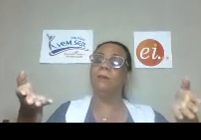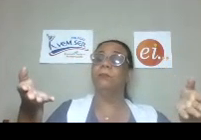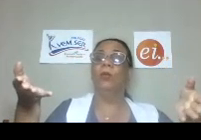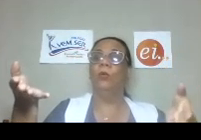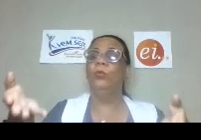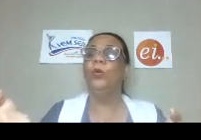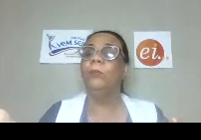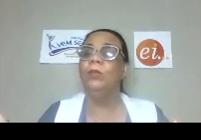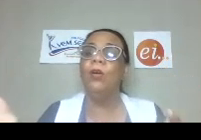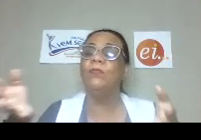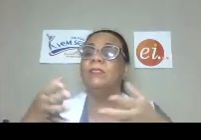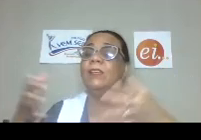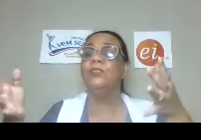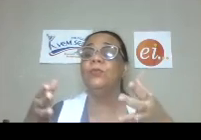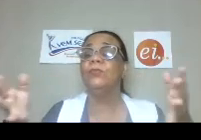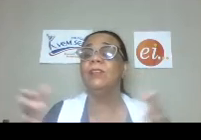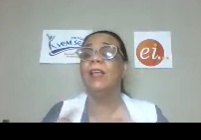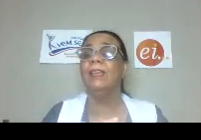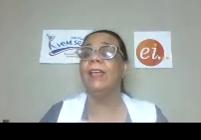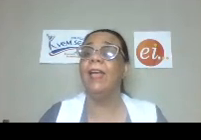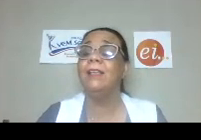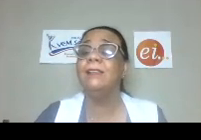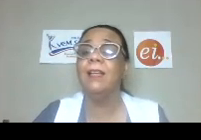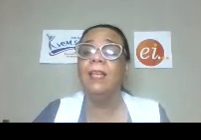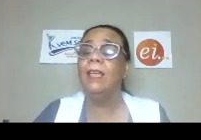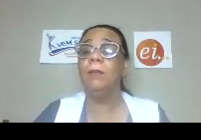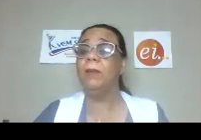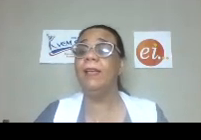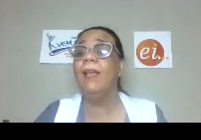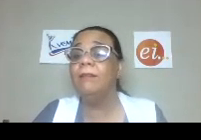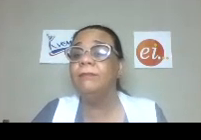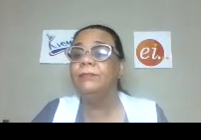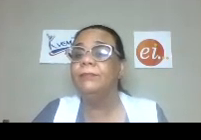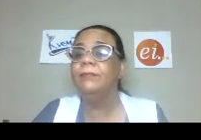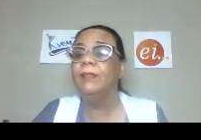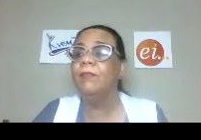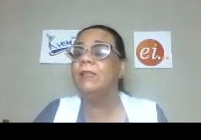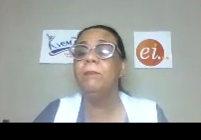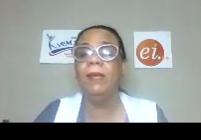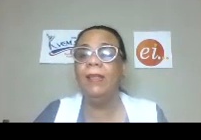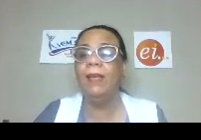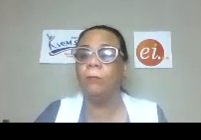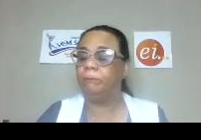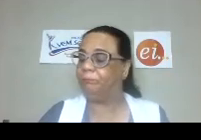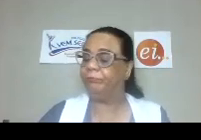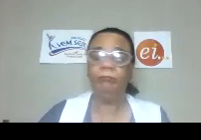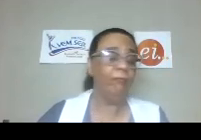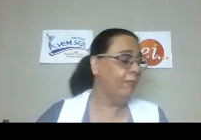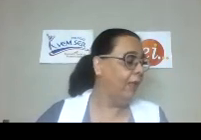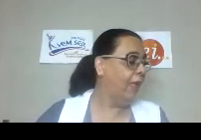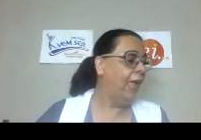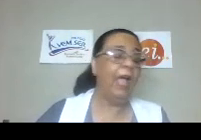aproveitar um dominó, vocês juntos aí em casa e brincar. Vai ser bem legal.